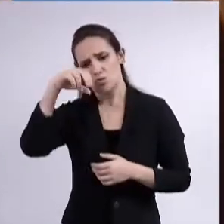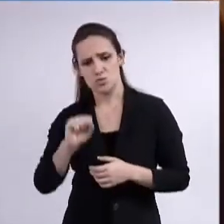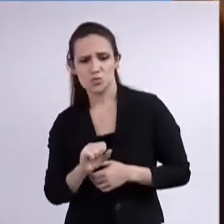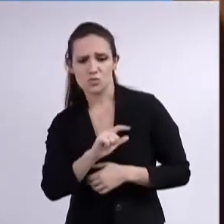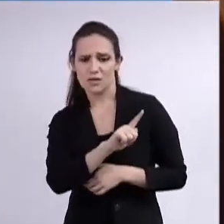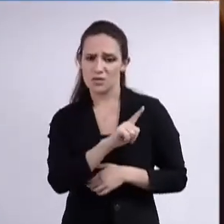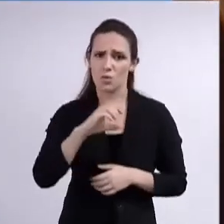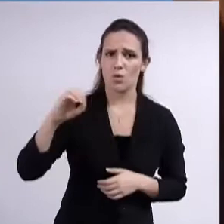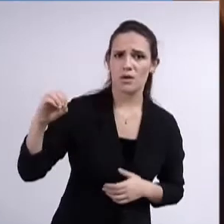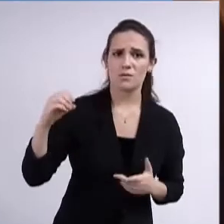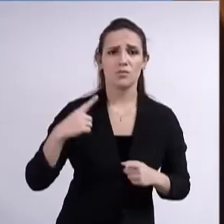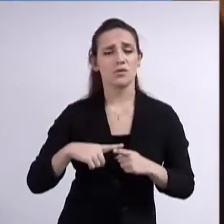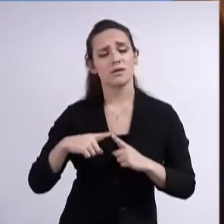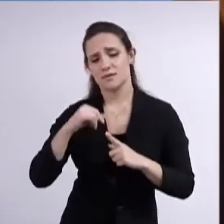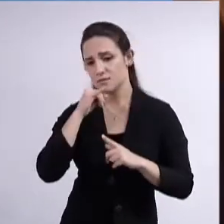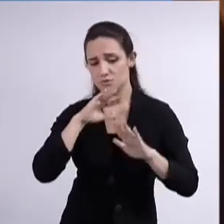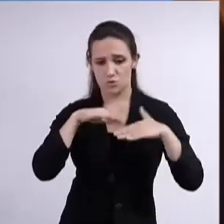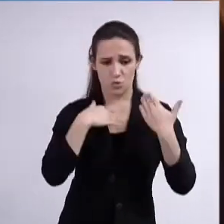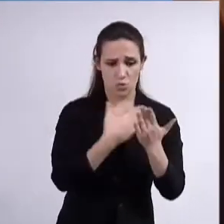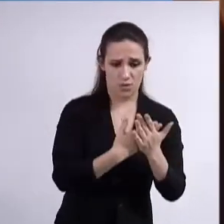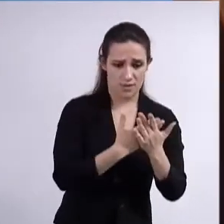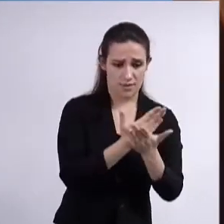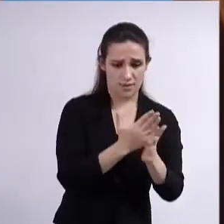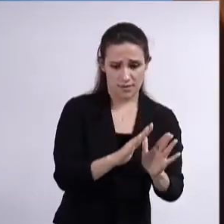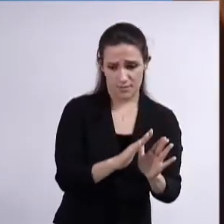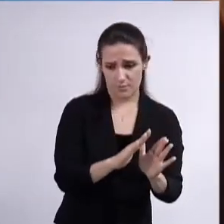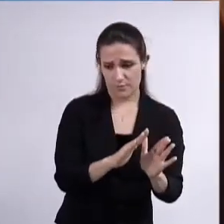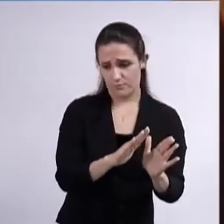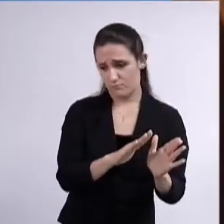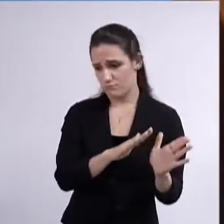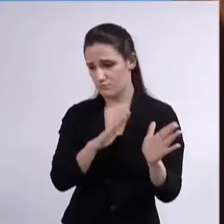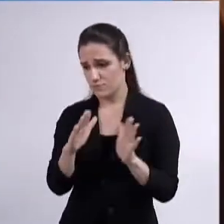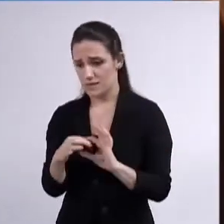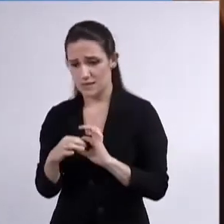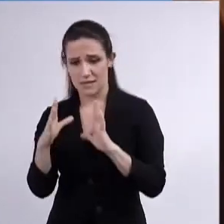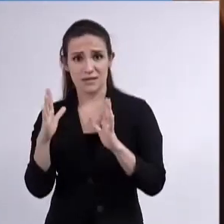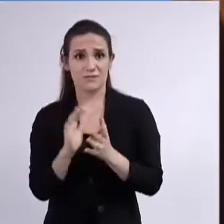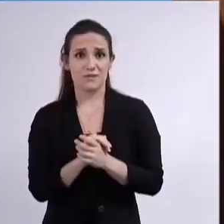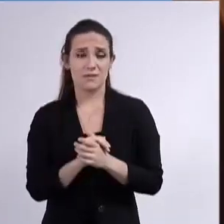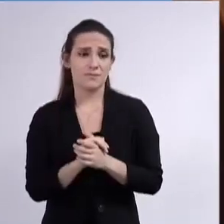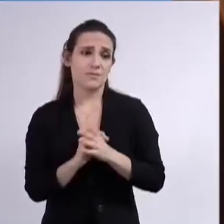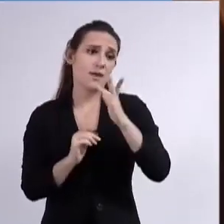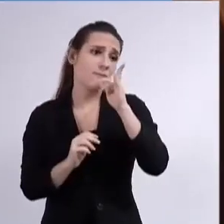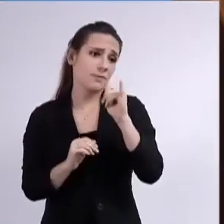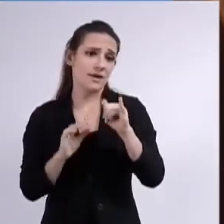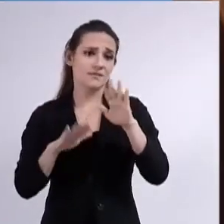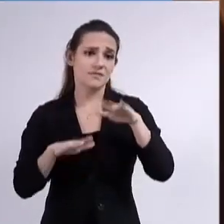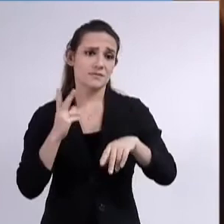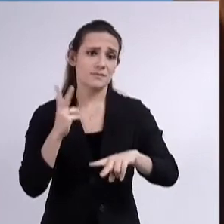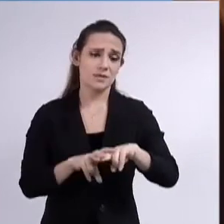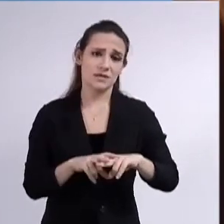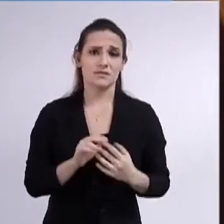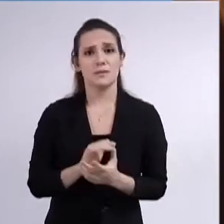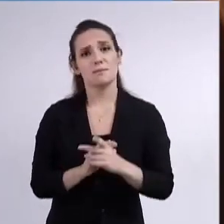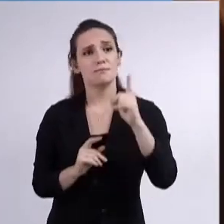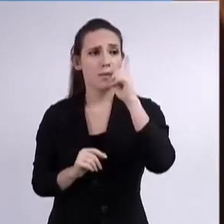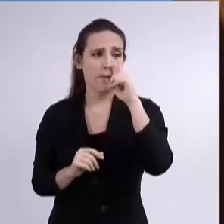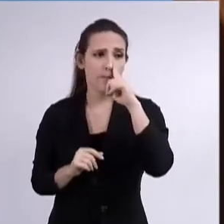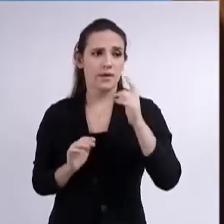no contraturno, uma criança no contraturno, se o pai, muitos deles estão presos, a mãe